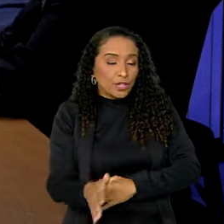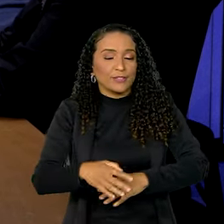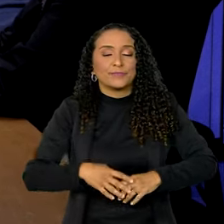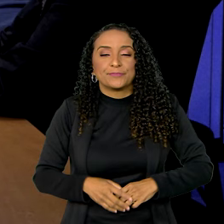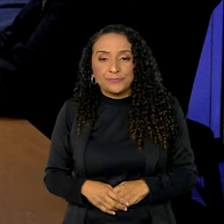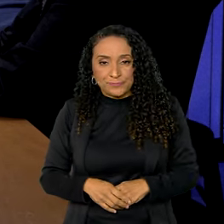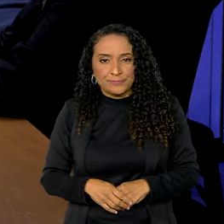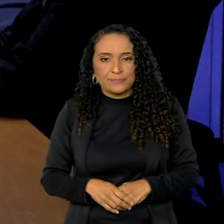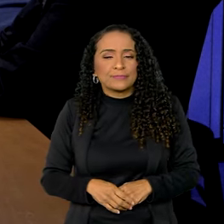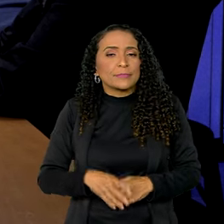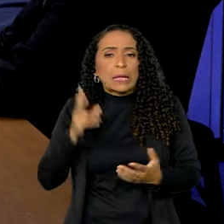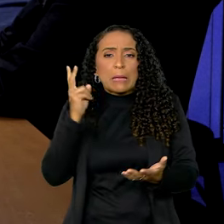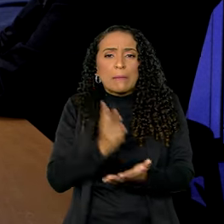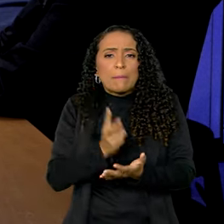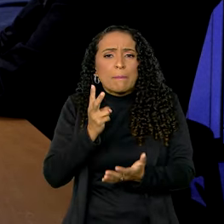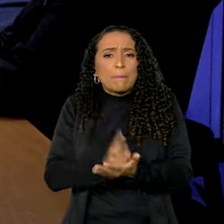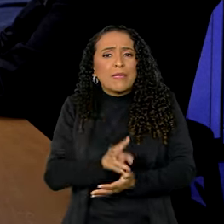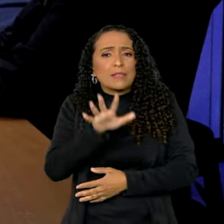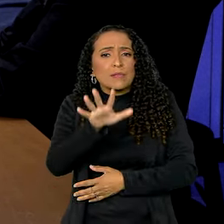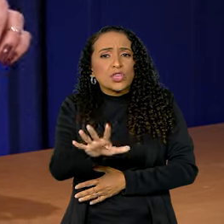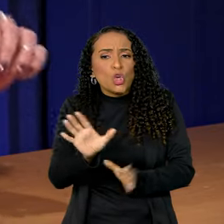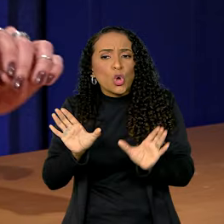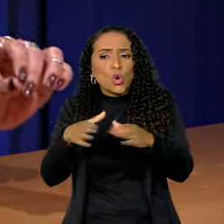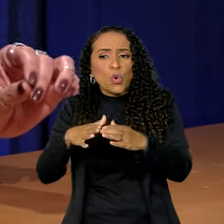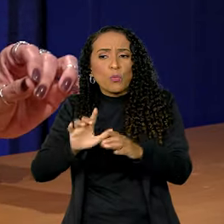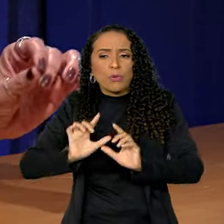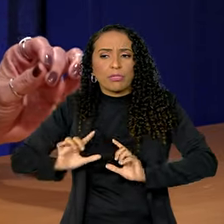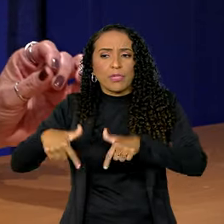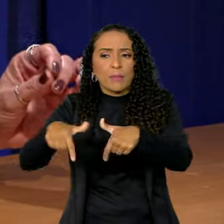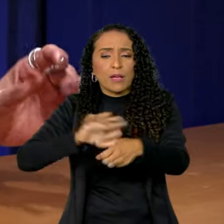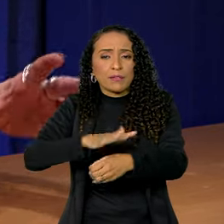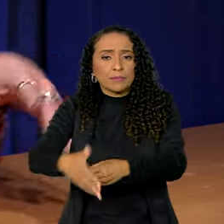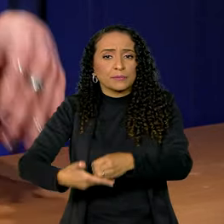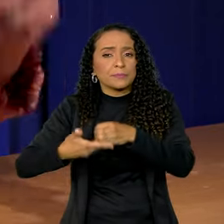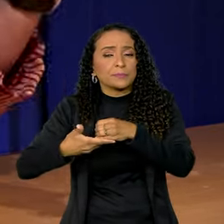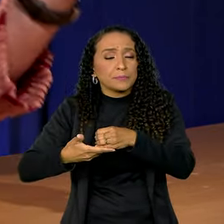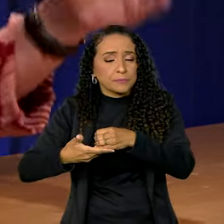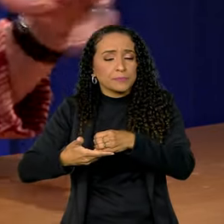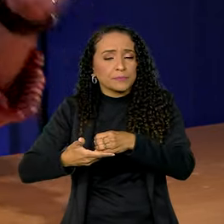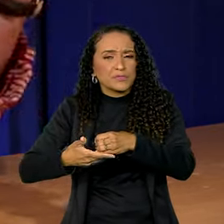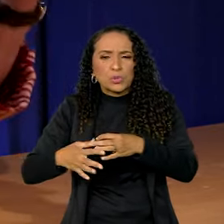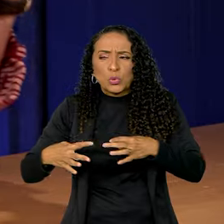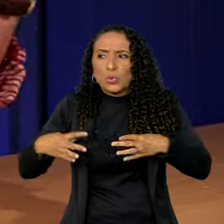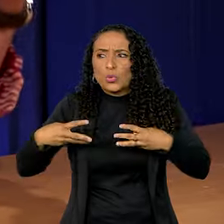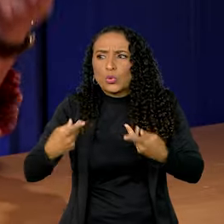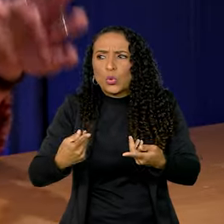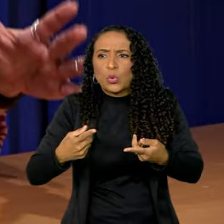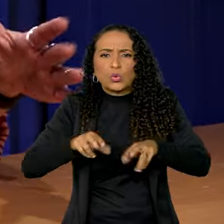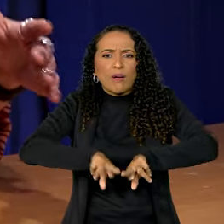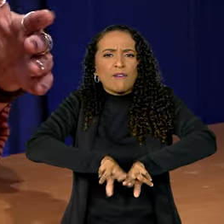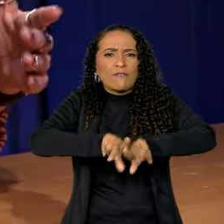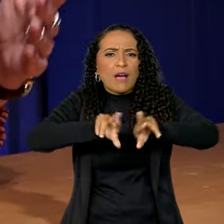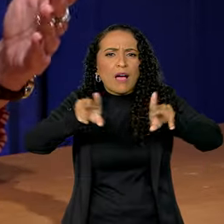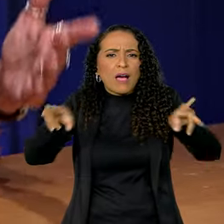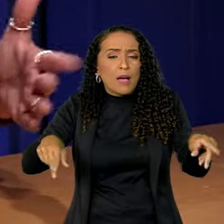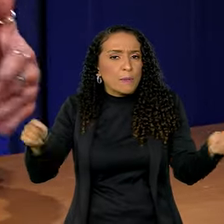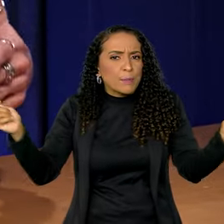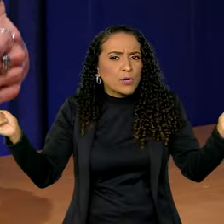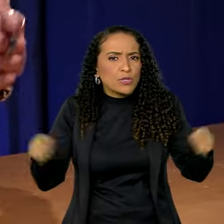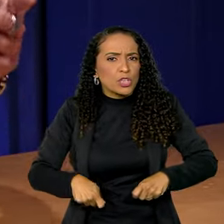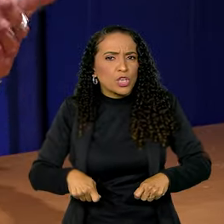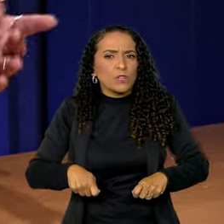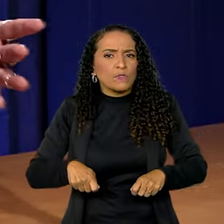nas casas mesmo assim no grupo de trabalho de sustentabilidade com toda essa diversidade foi